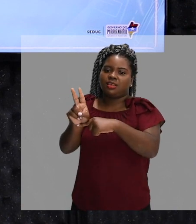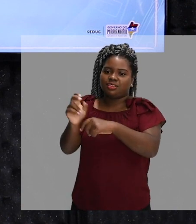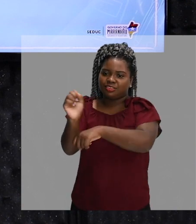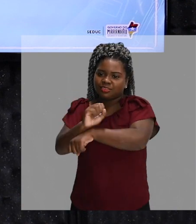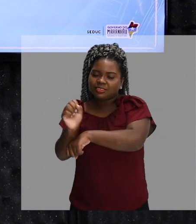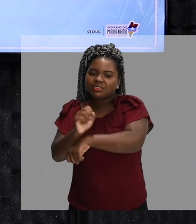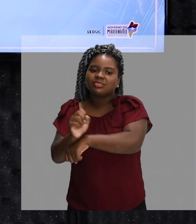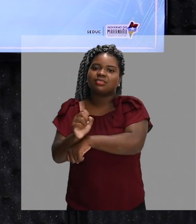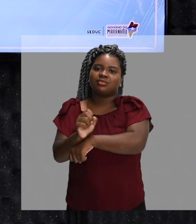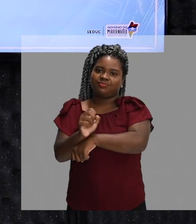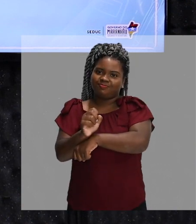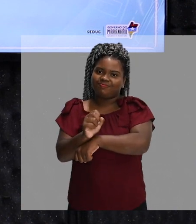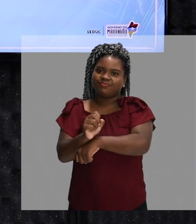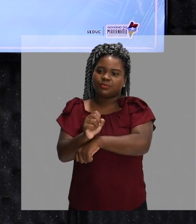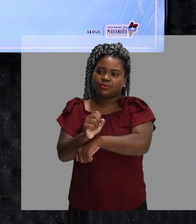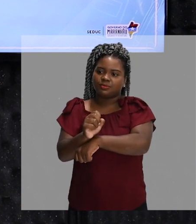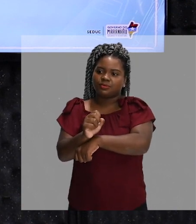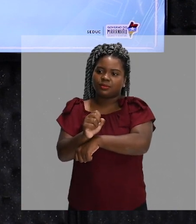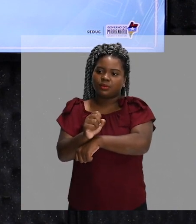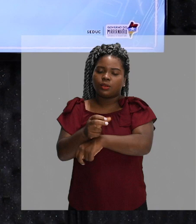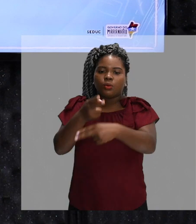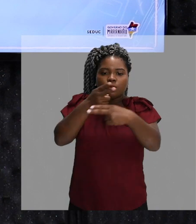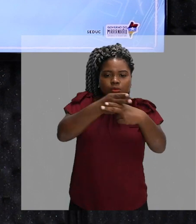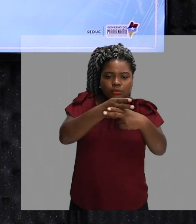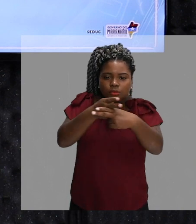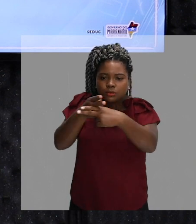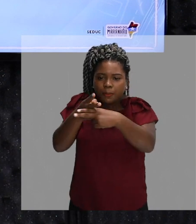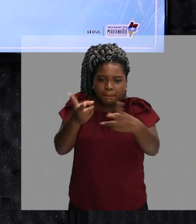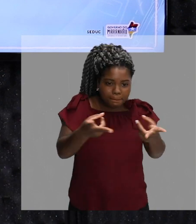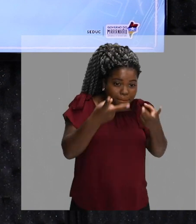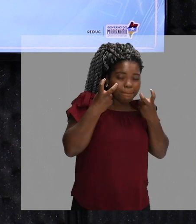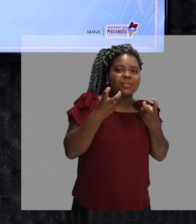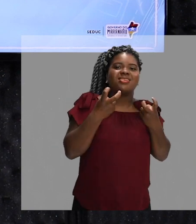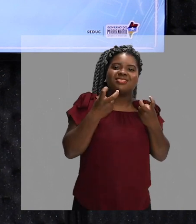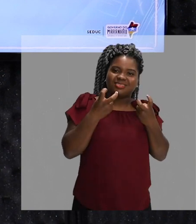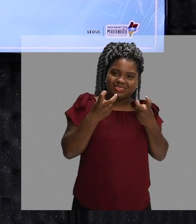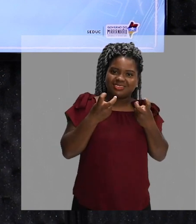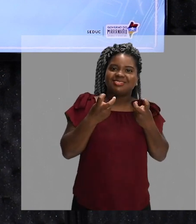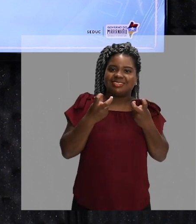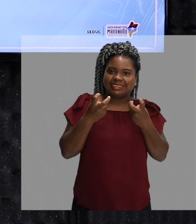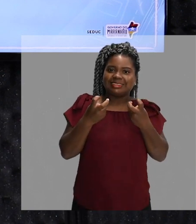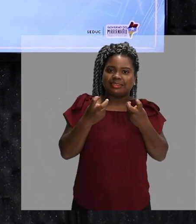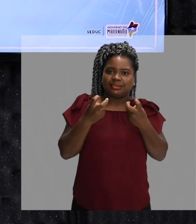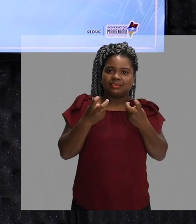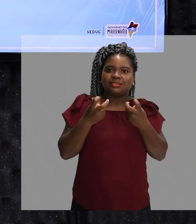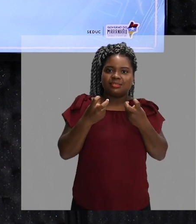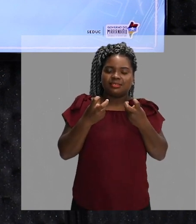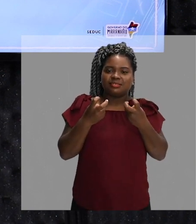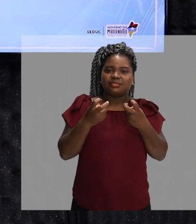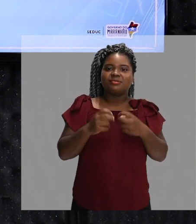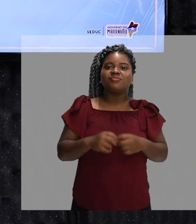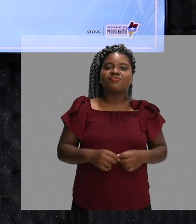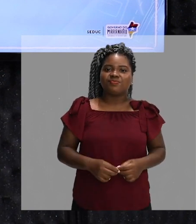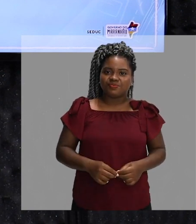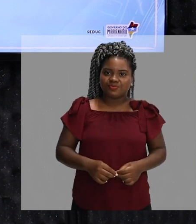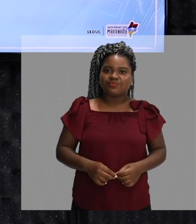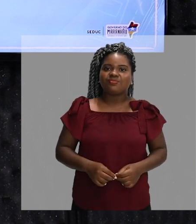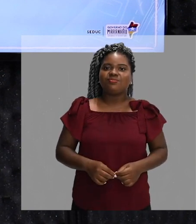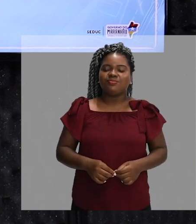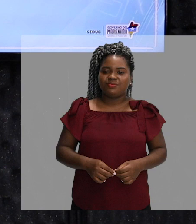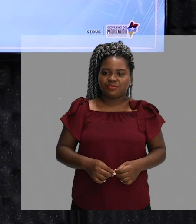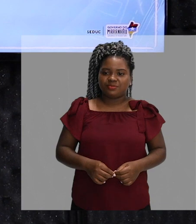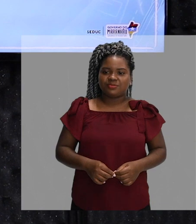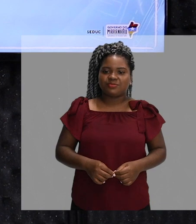via, será captada a velocidade que a pessoa estava trafegando e se a velocidade estava acima do permitido,